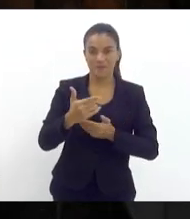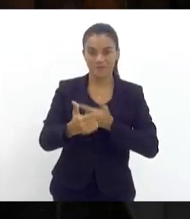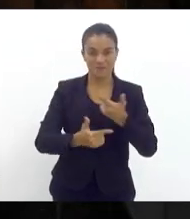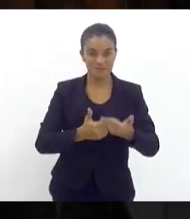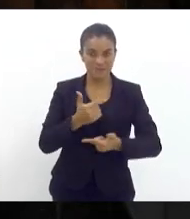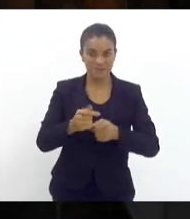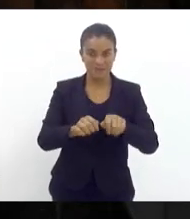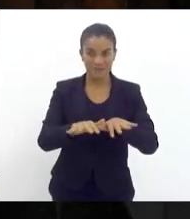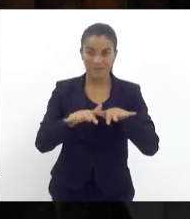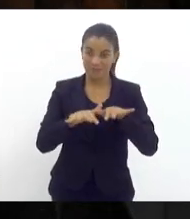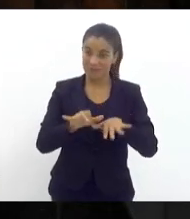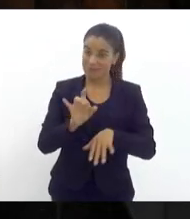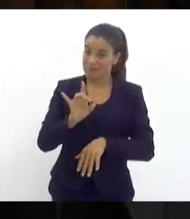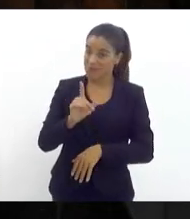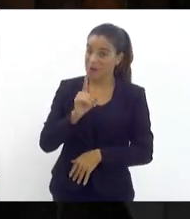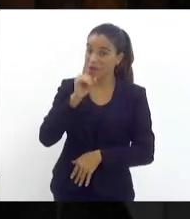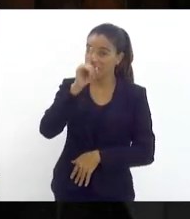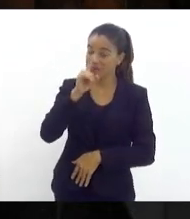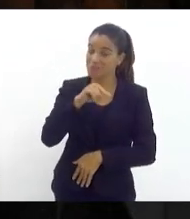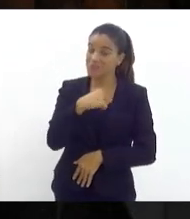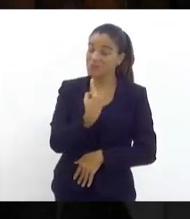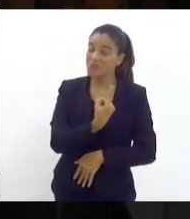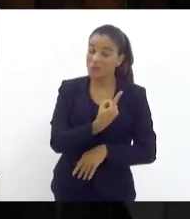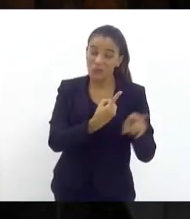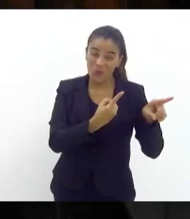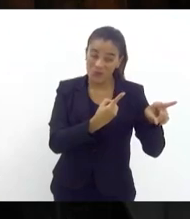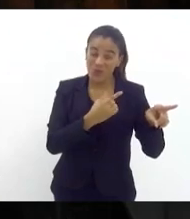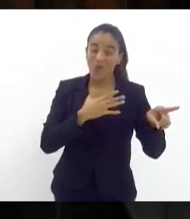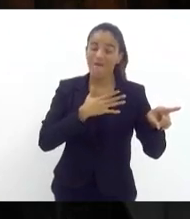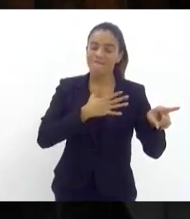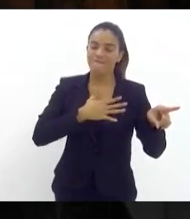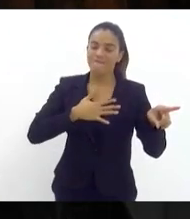só o risco do seu tomar gosto né